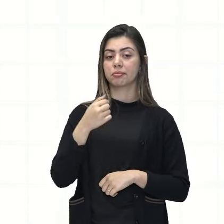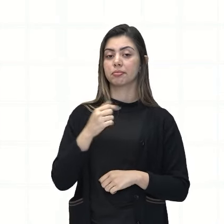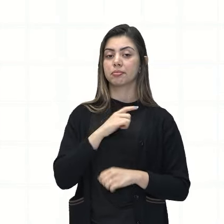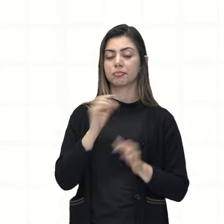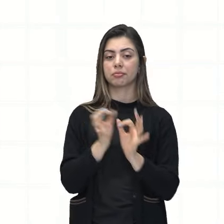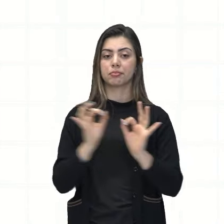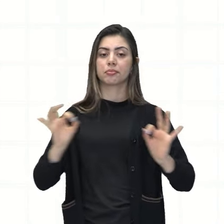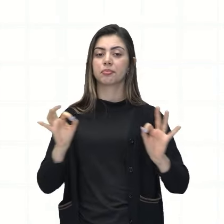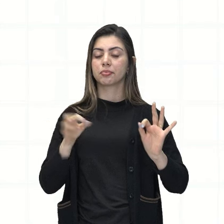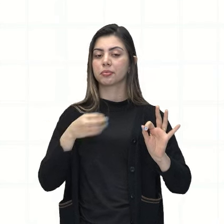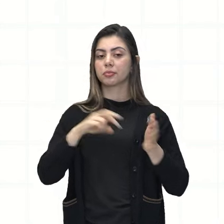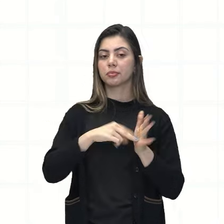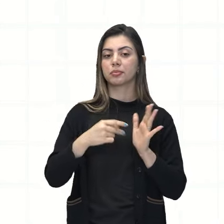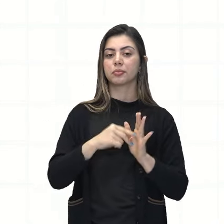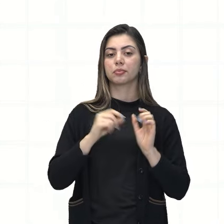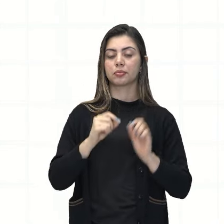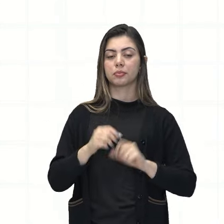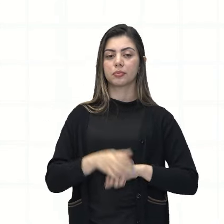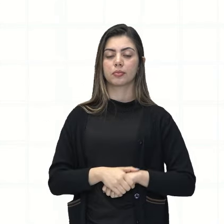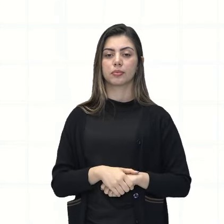vou